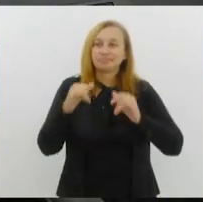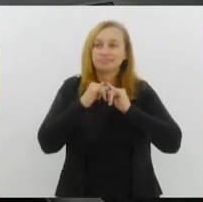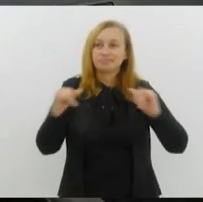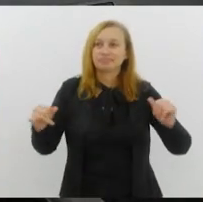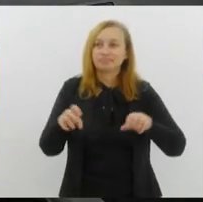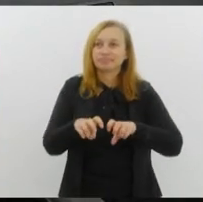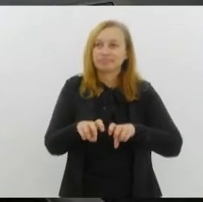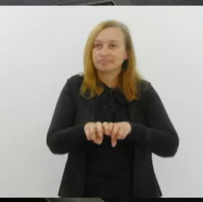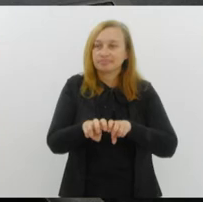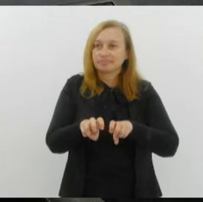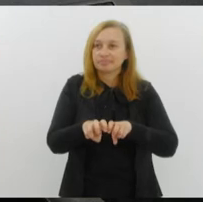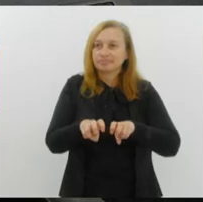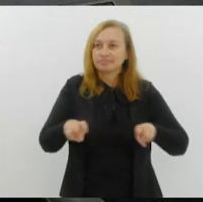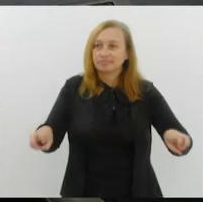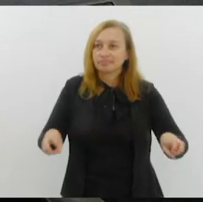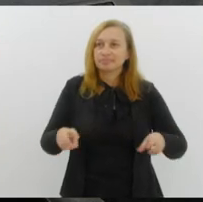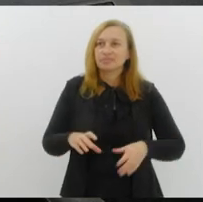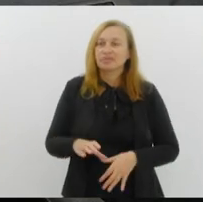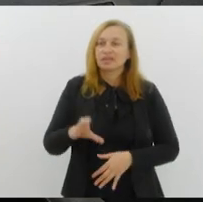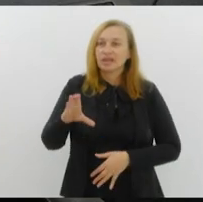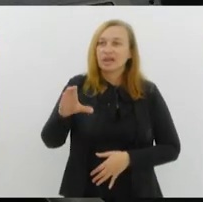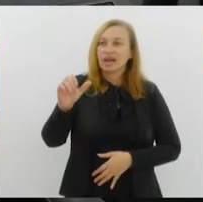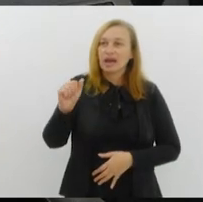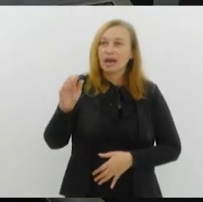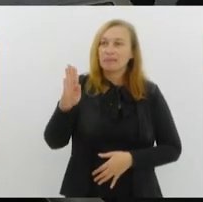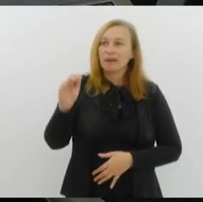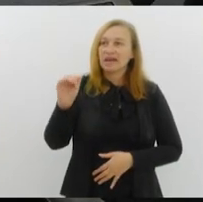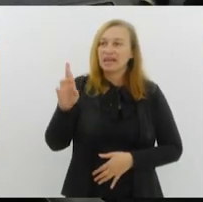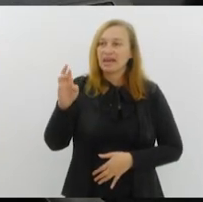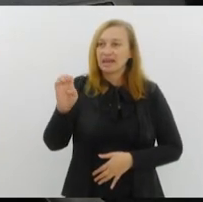que o Cavalieri também quer se inscrever.